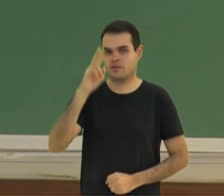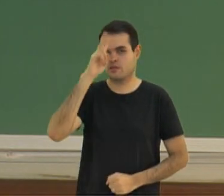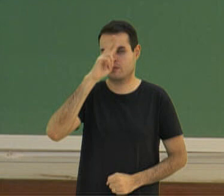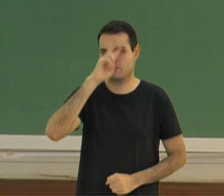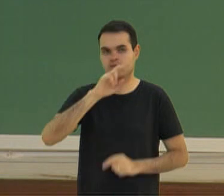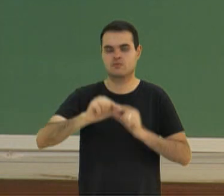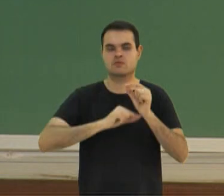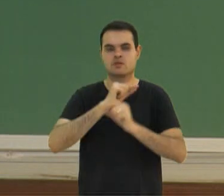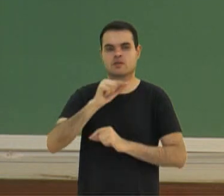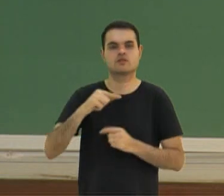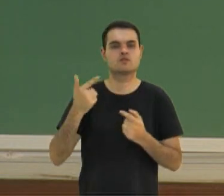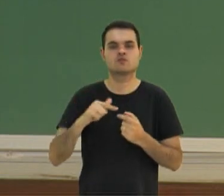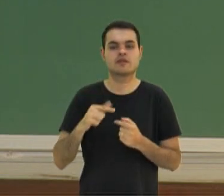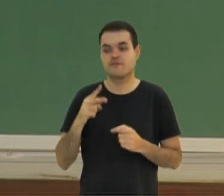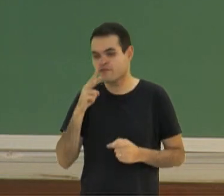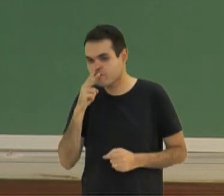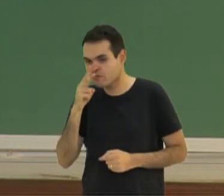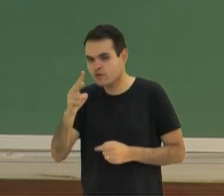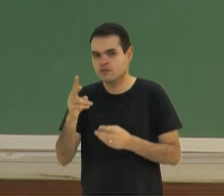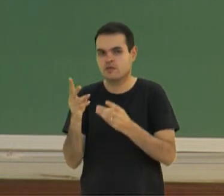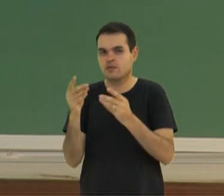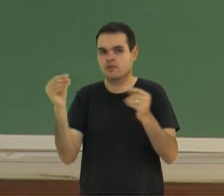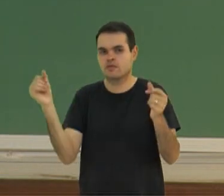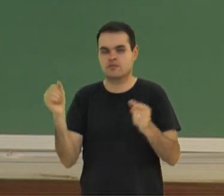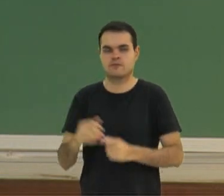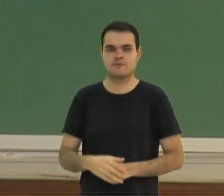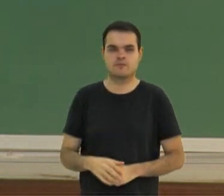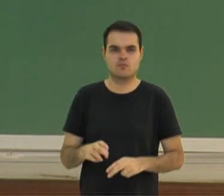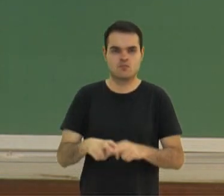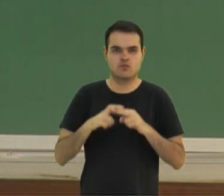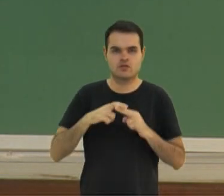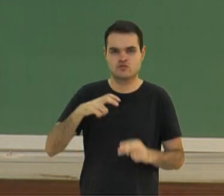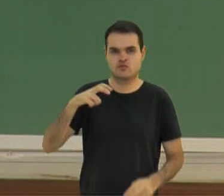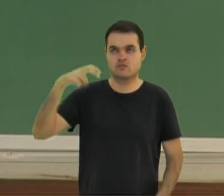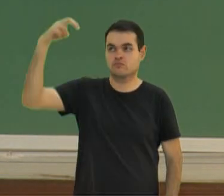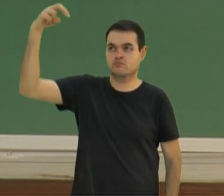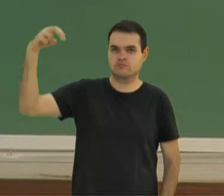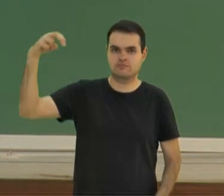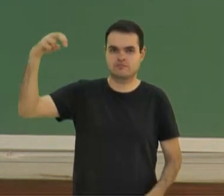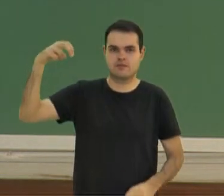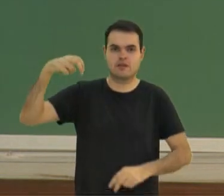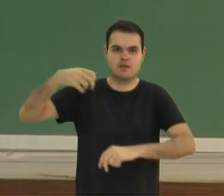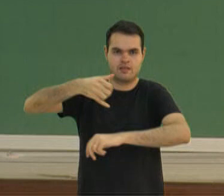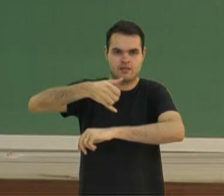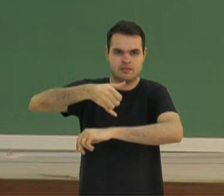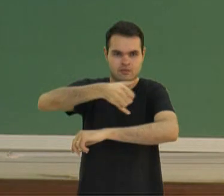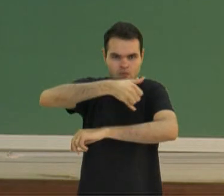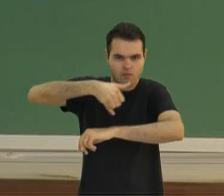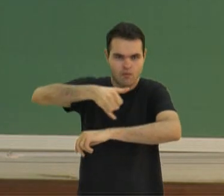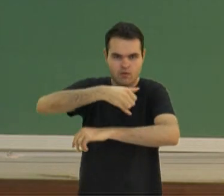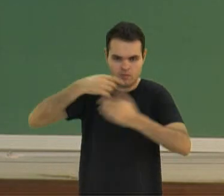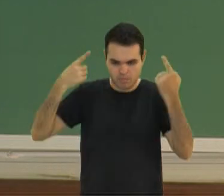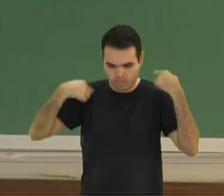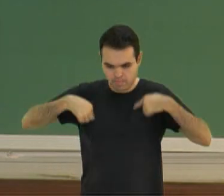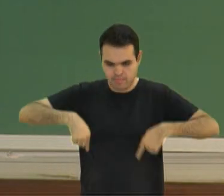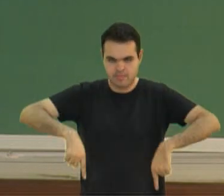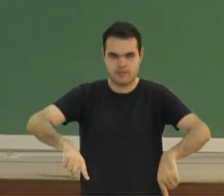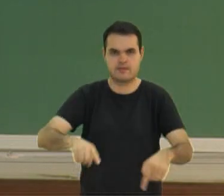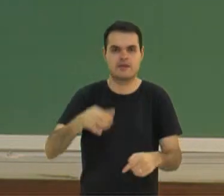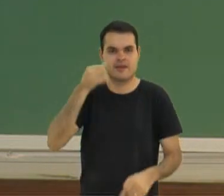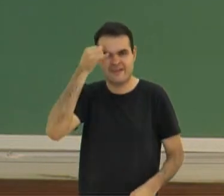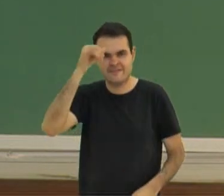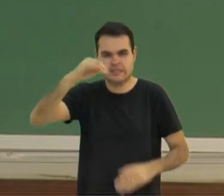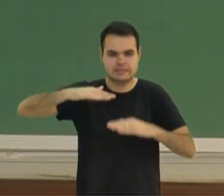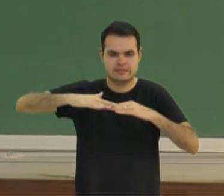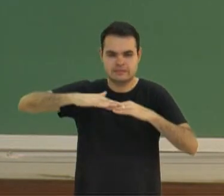temos forças dissipativas aqui. Muito importante lembrar isso. Por isso que o porco está todo encebado. Beleza? Diminui os atritos ao máximo